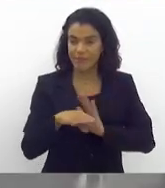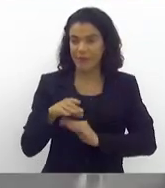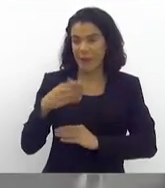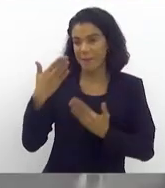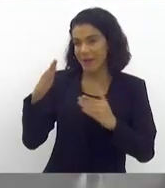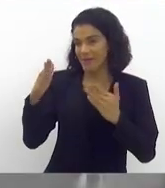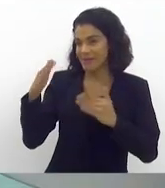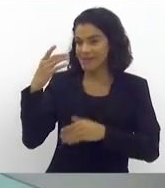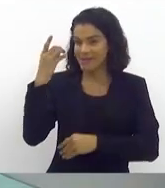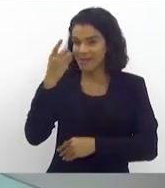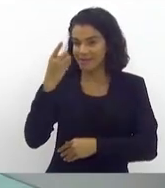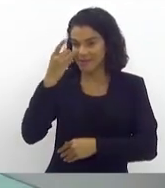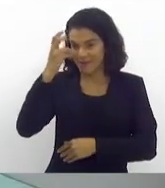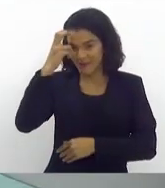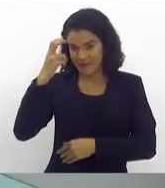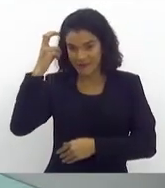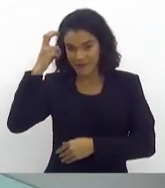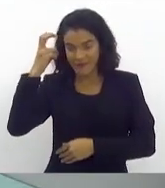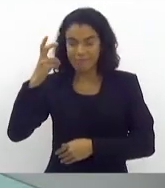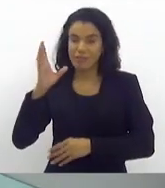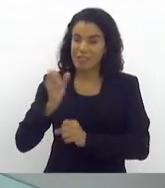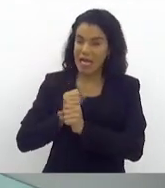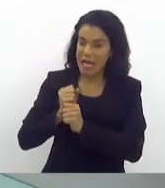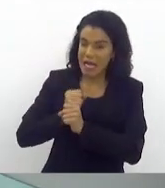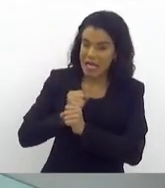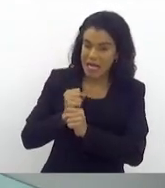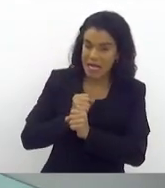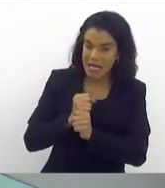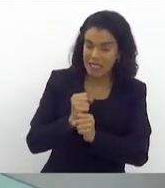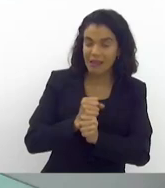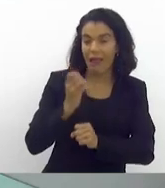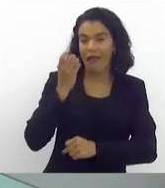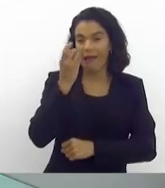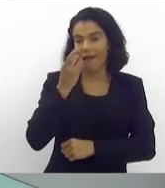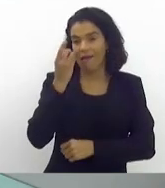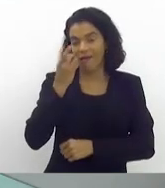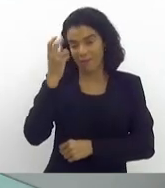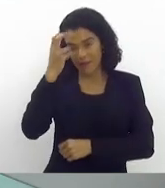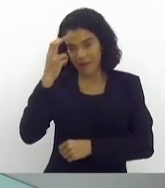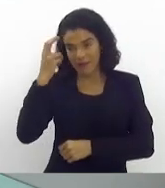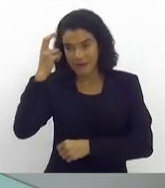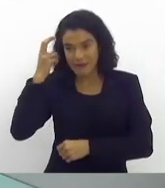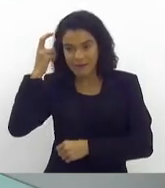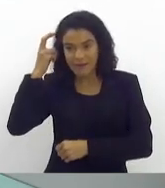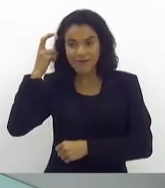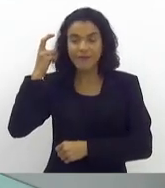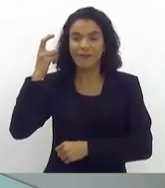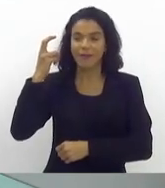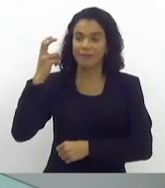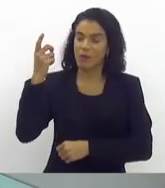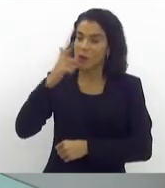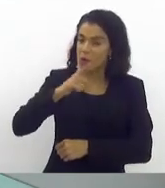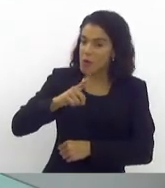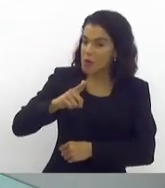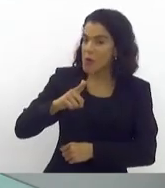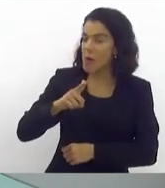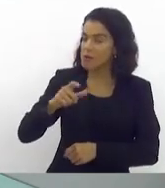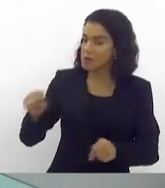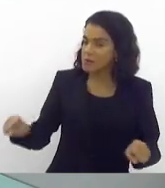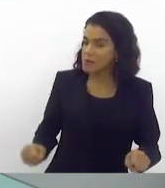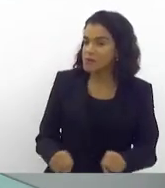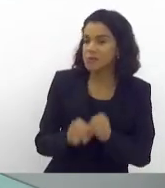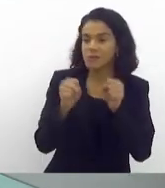deputada Verônica Lima. Depois de muitos anos, a deputada Verônica Lima conseguiu